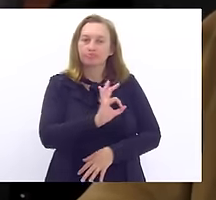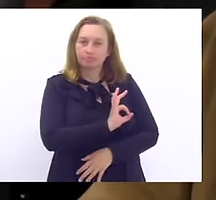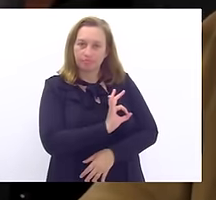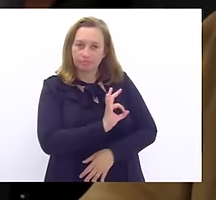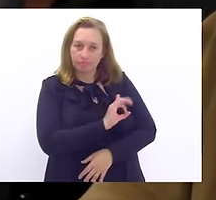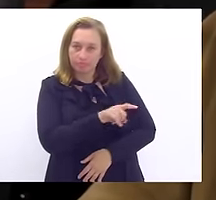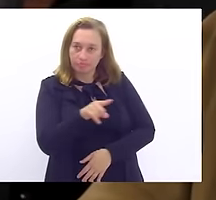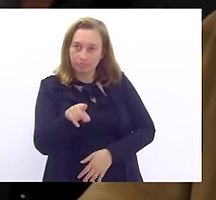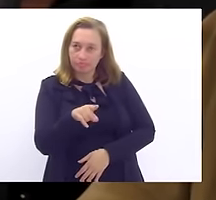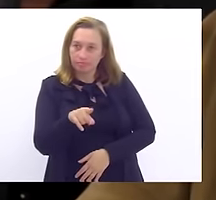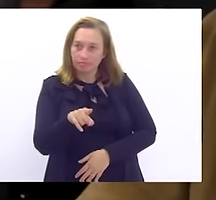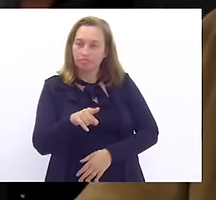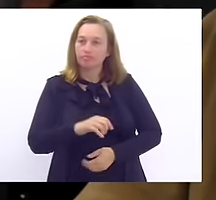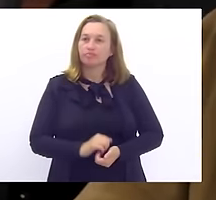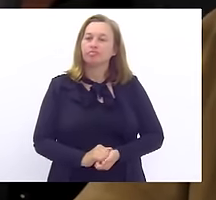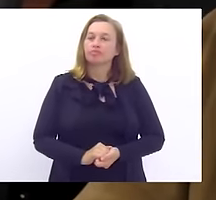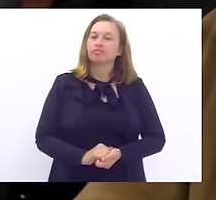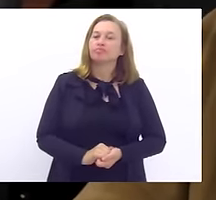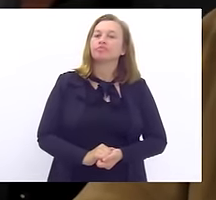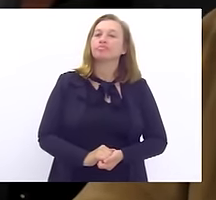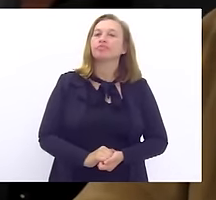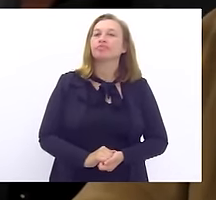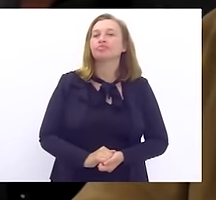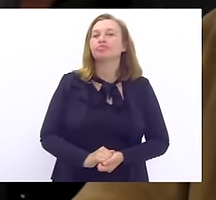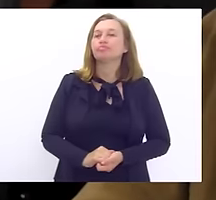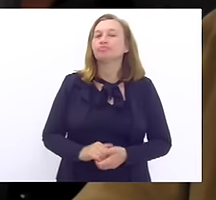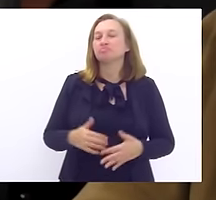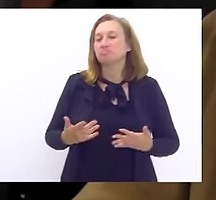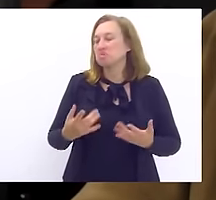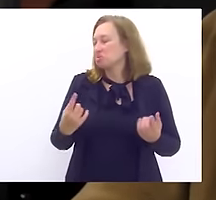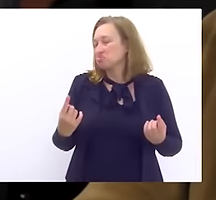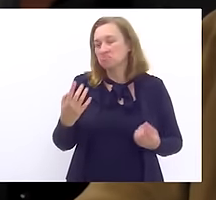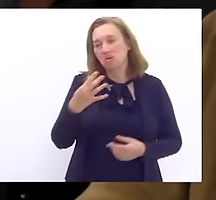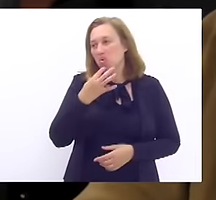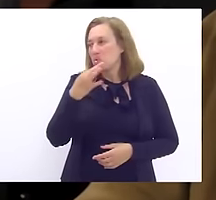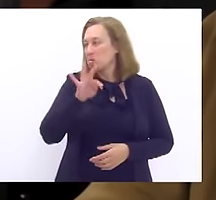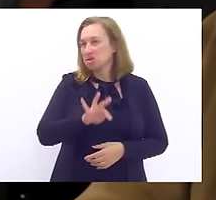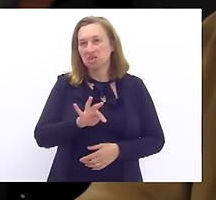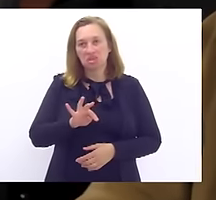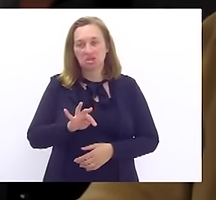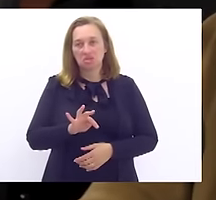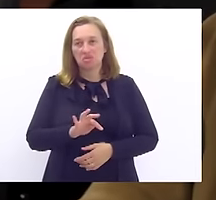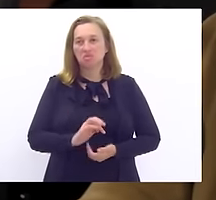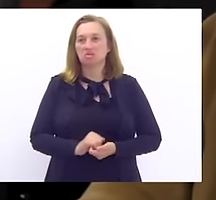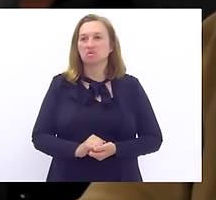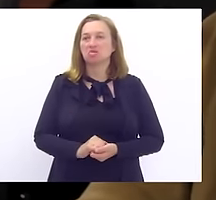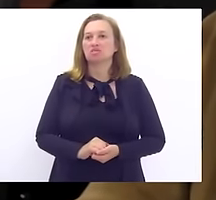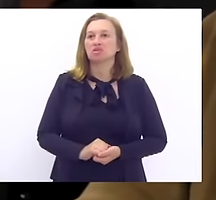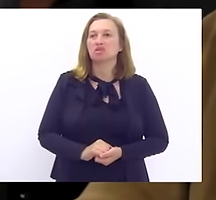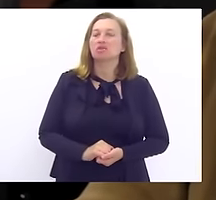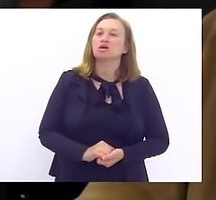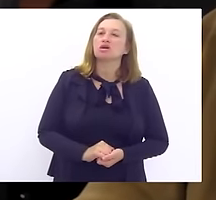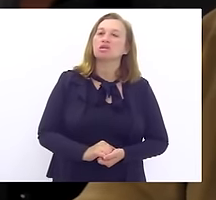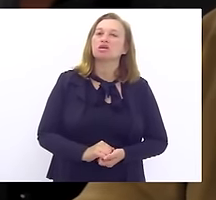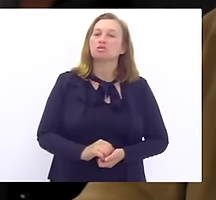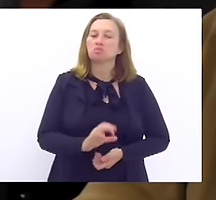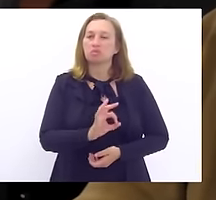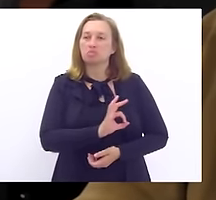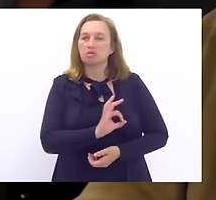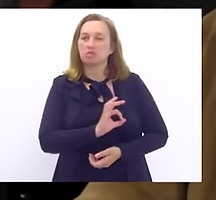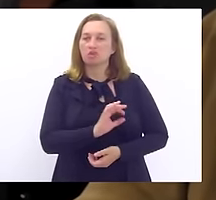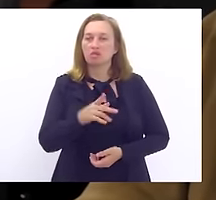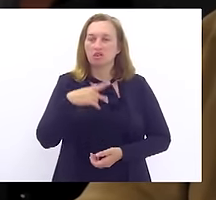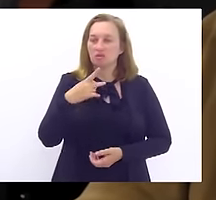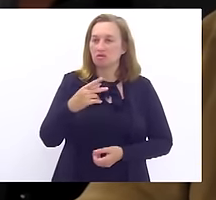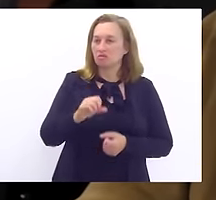estariam auxílio é o que foi determinado então eu realmente desconheço que algum policial eventualmente tenha falado para o senhor que não faz